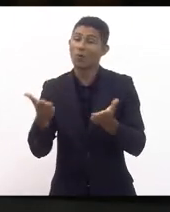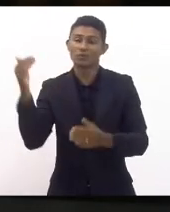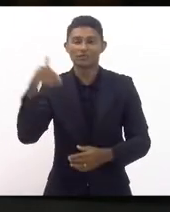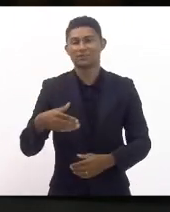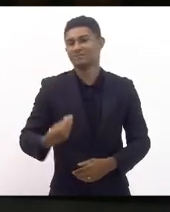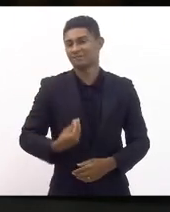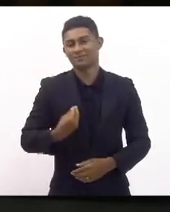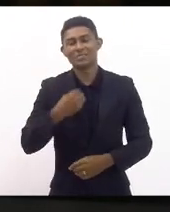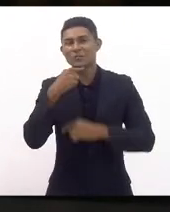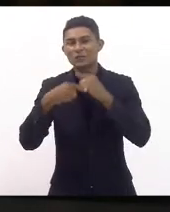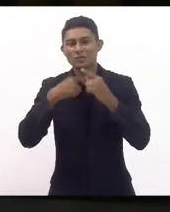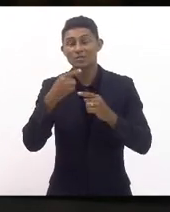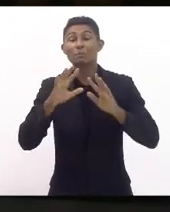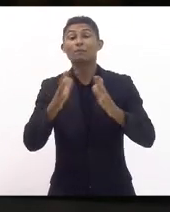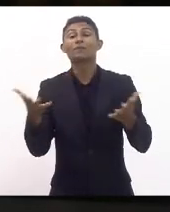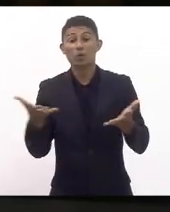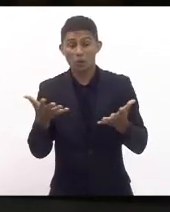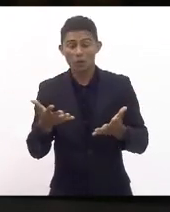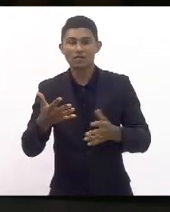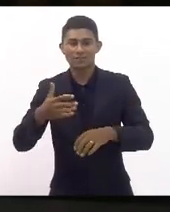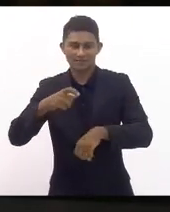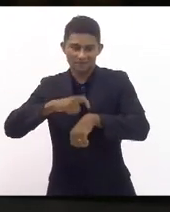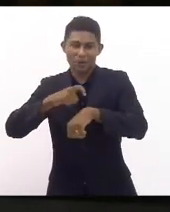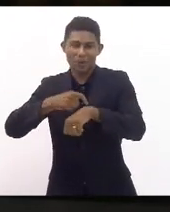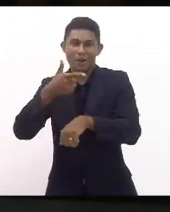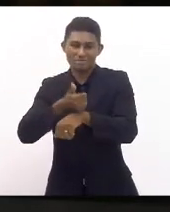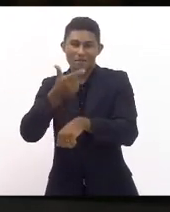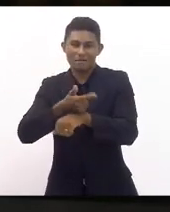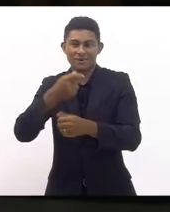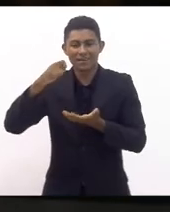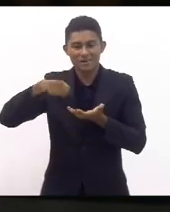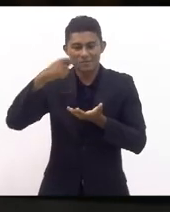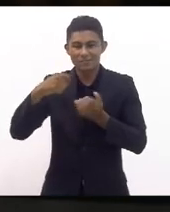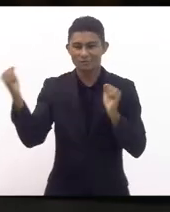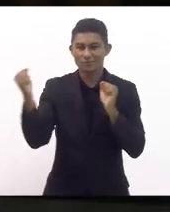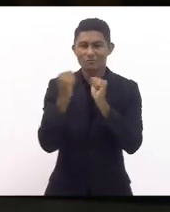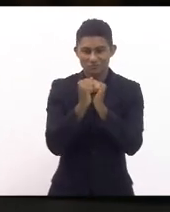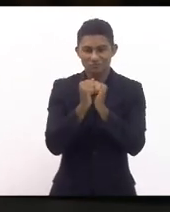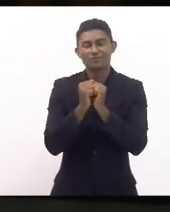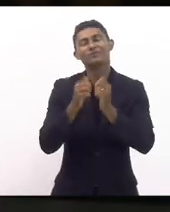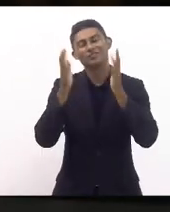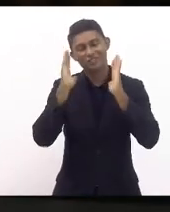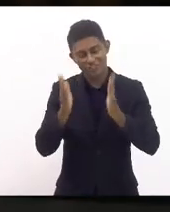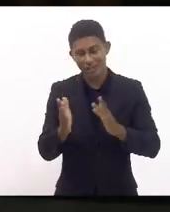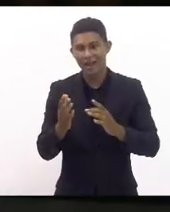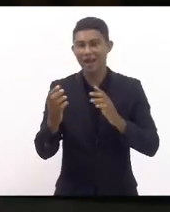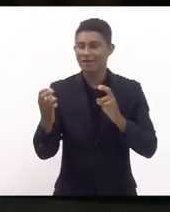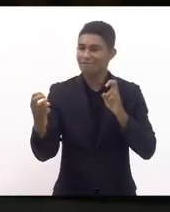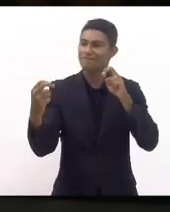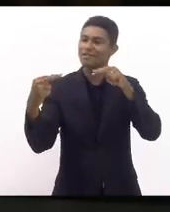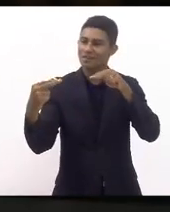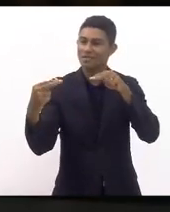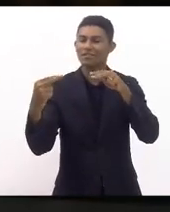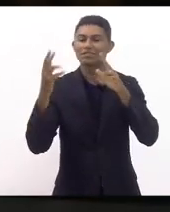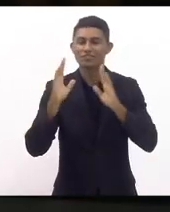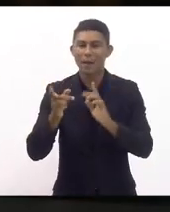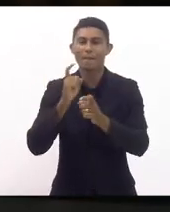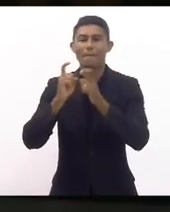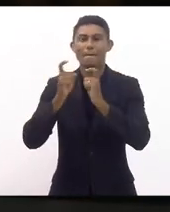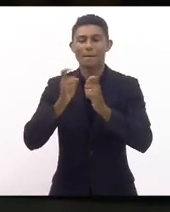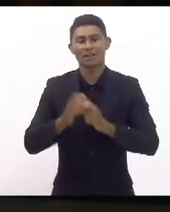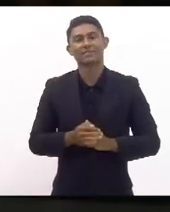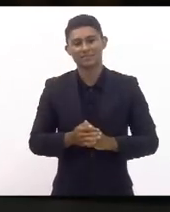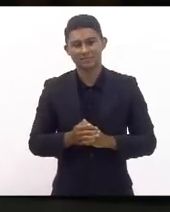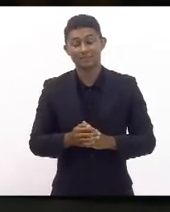Por acaso, nós almoçamos hoje juntos, então ele já me cumprimentou mais cedo. Então, o governador que teve a